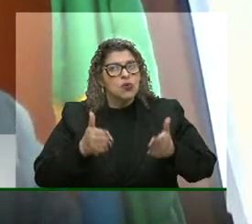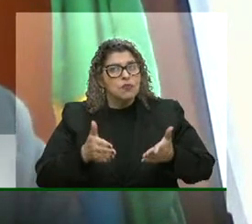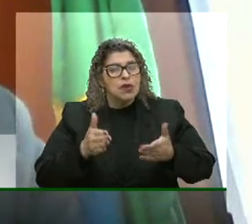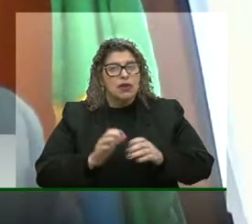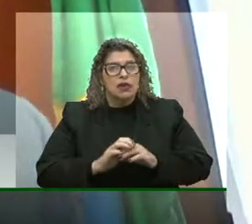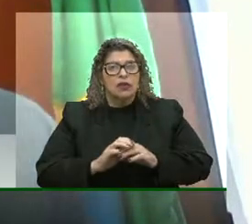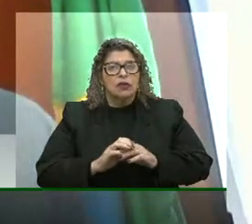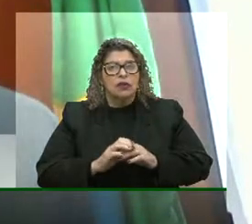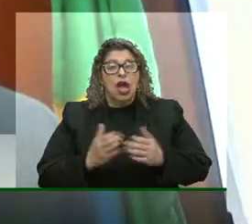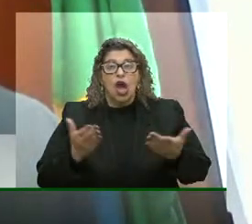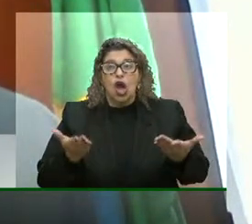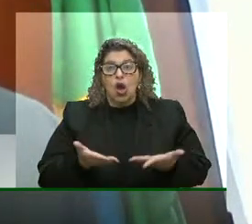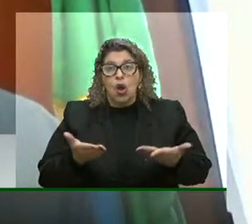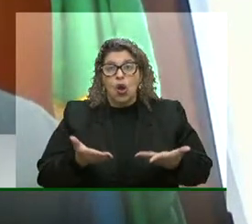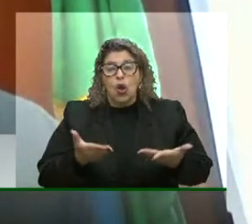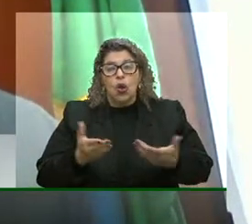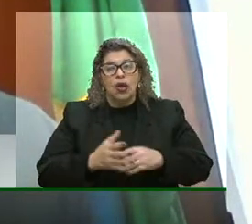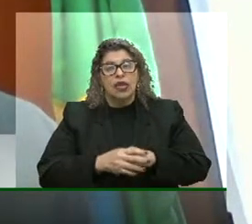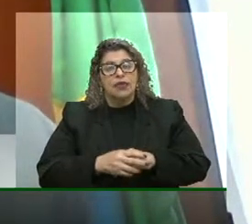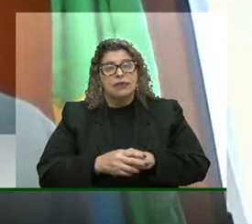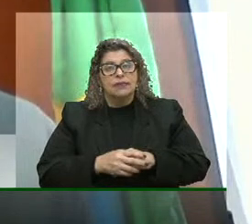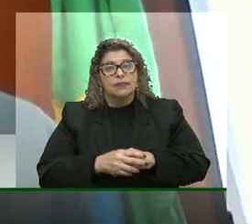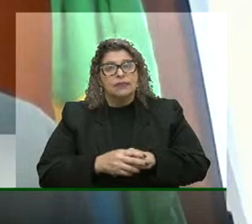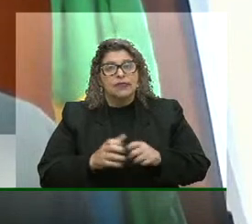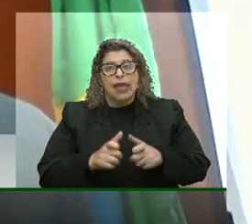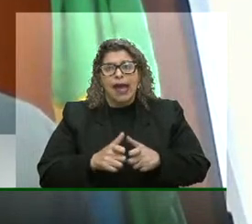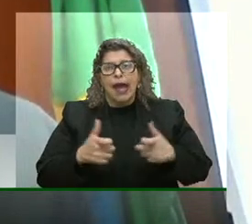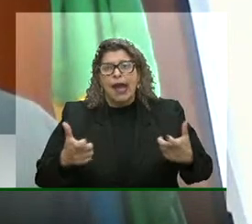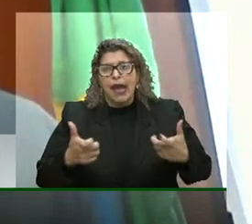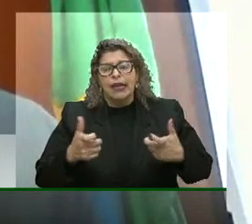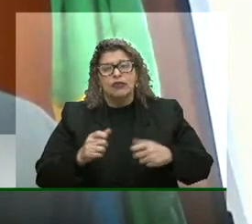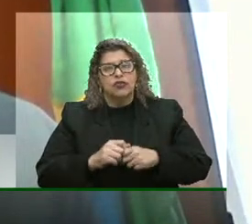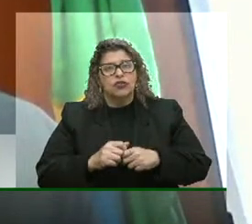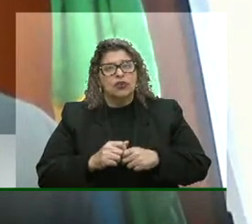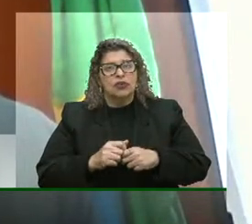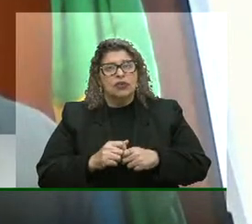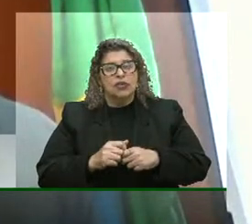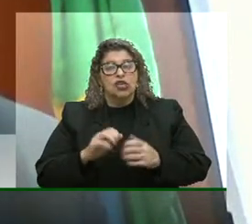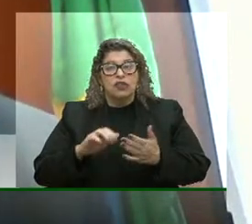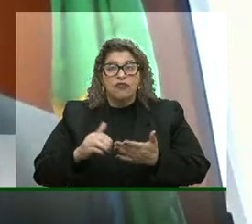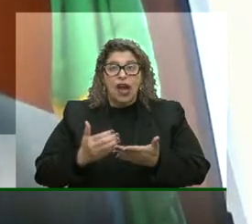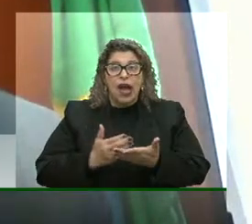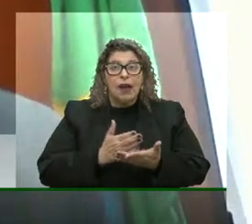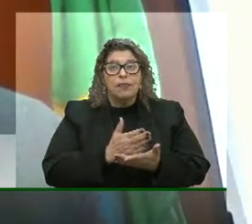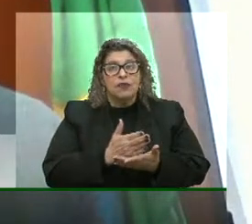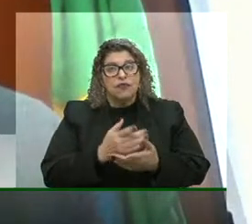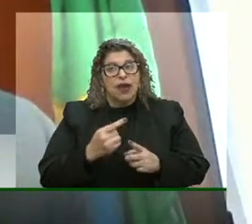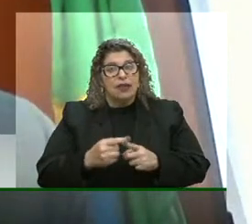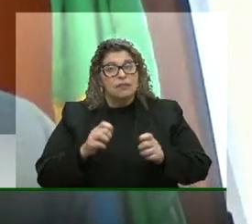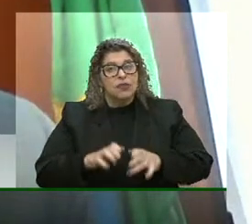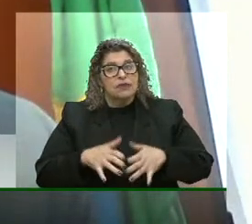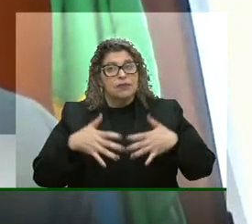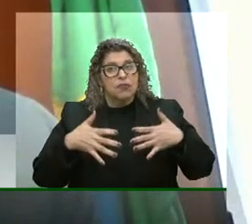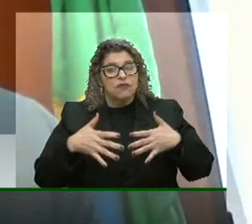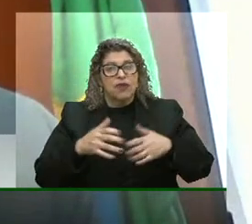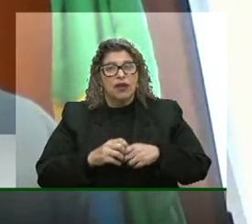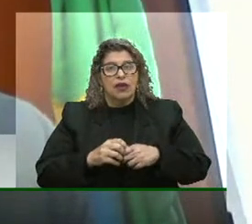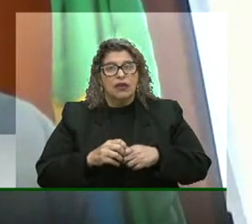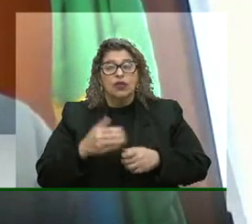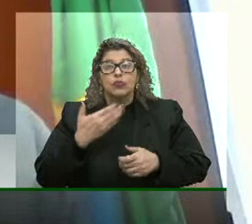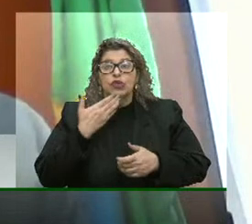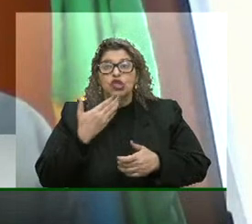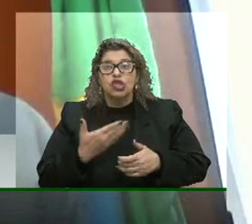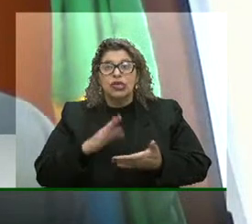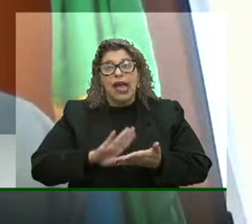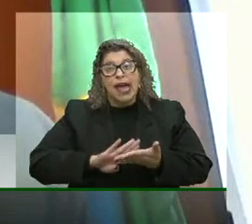no esteio da grande medida que acabou de ser aprovada por essa Assembleia, que foi o requerimento